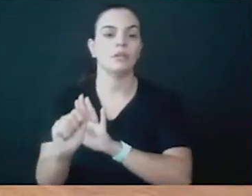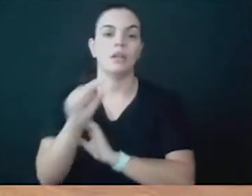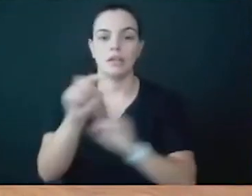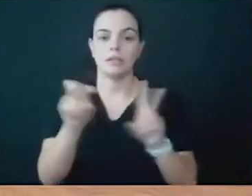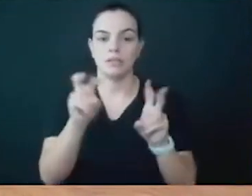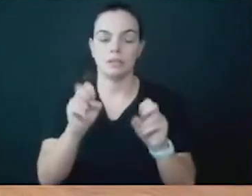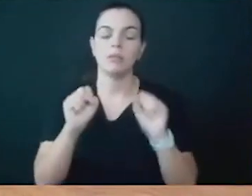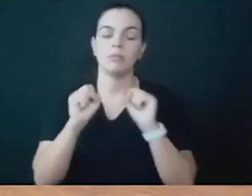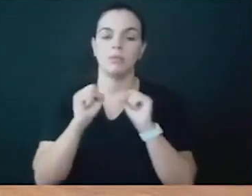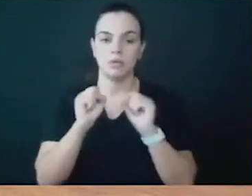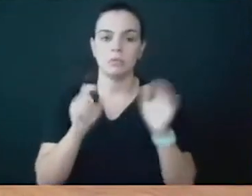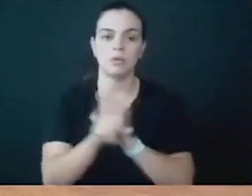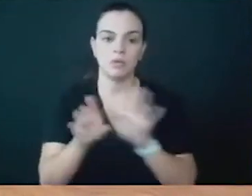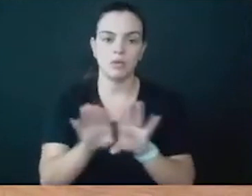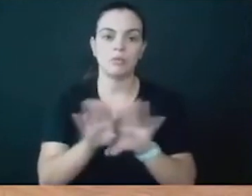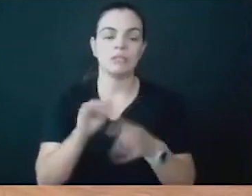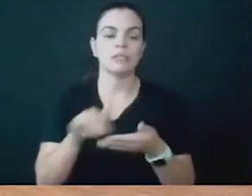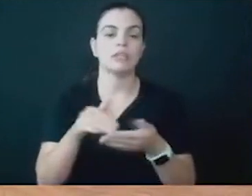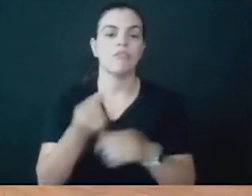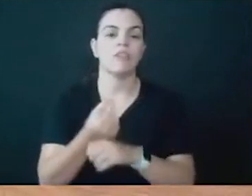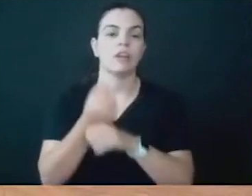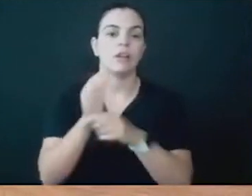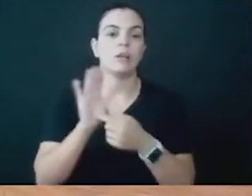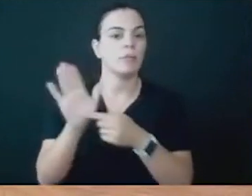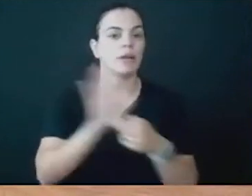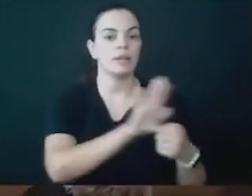fazer a apresentação das duas leis. Tá?